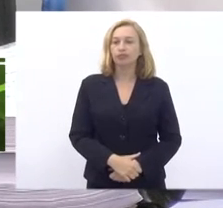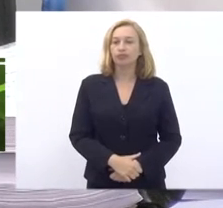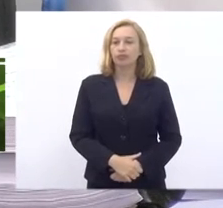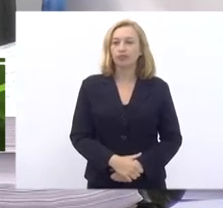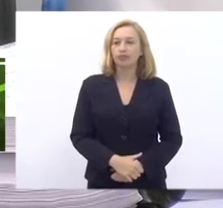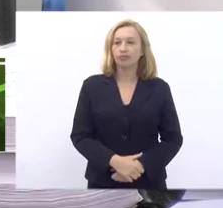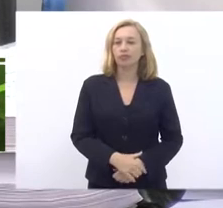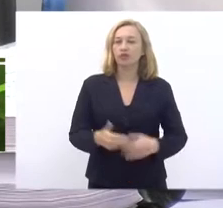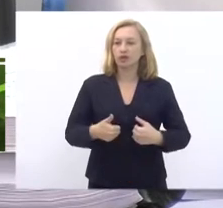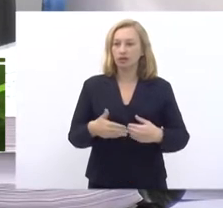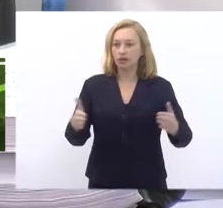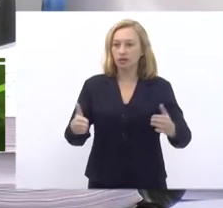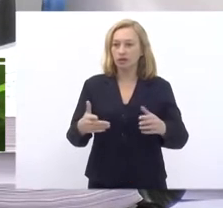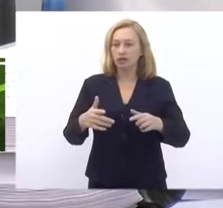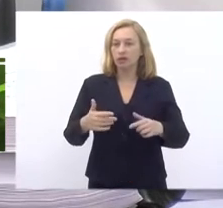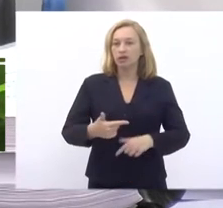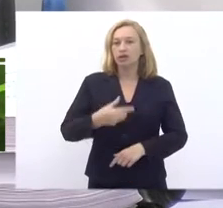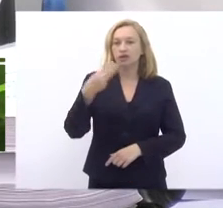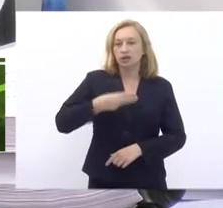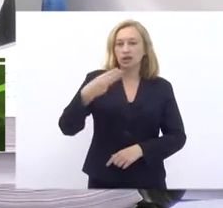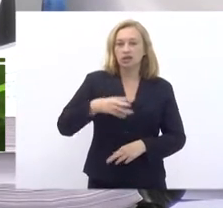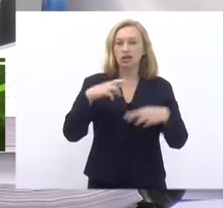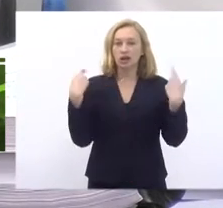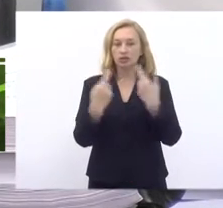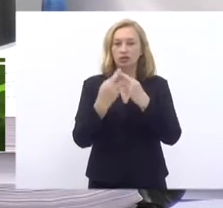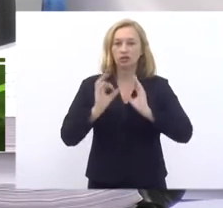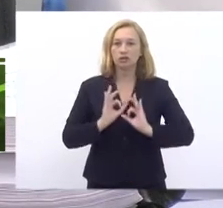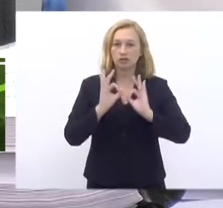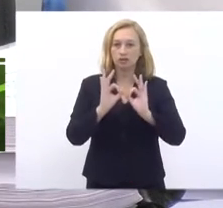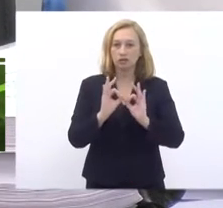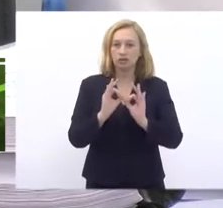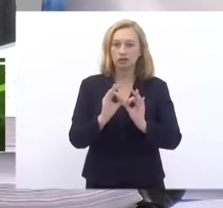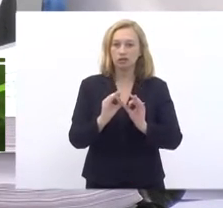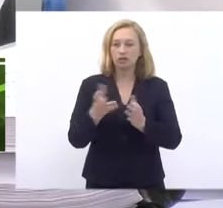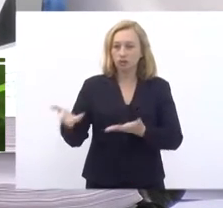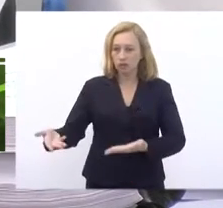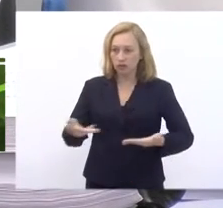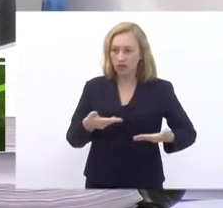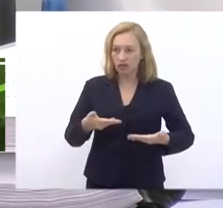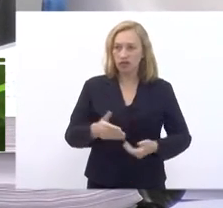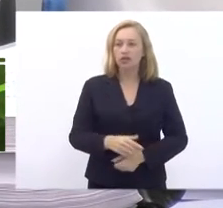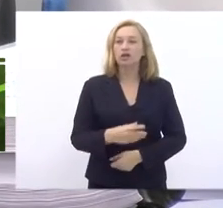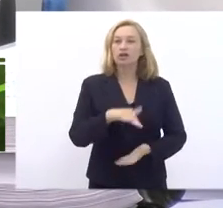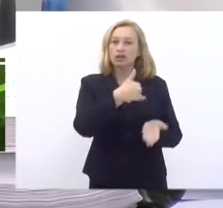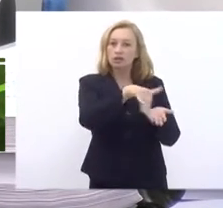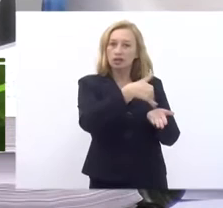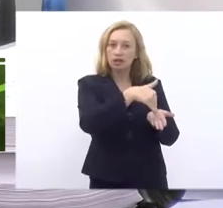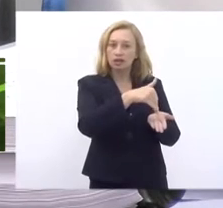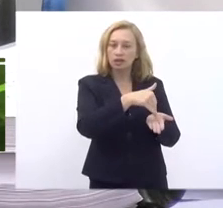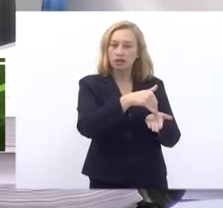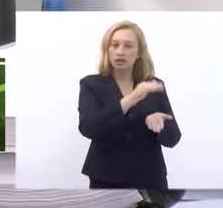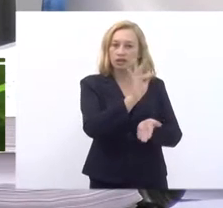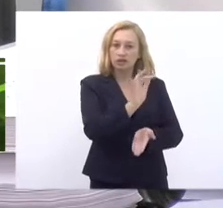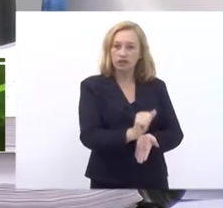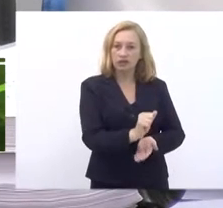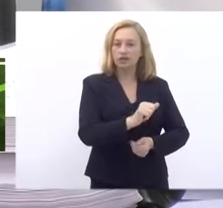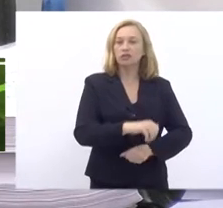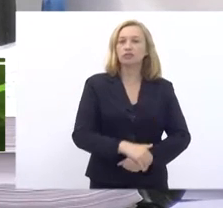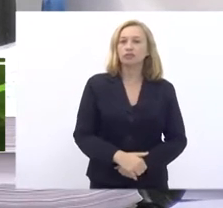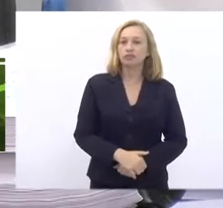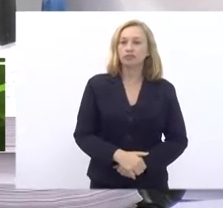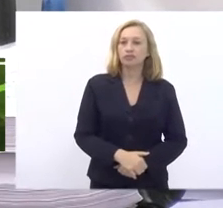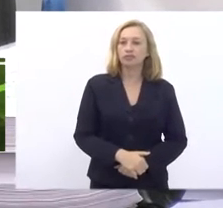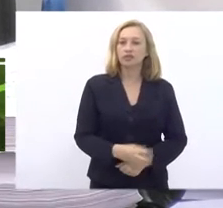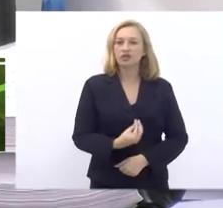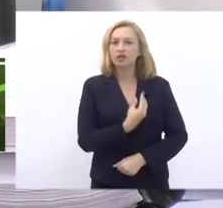Dou por aberto os trabalhos da terceira reunião ordinária para a qual foram convidados. Secretário de Fazenda.